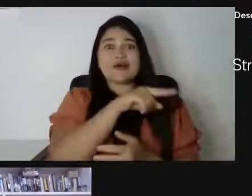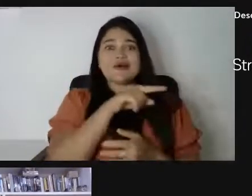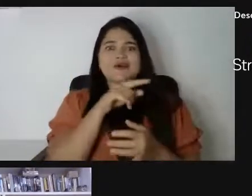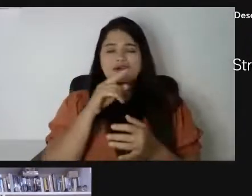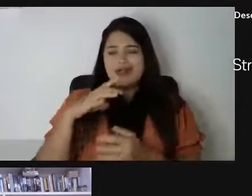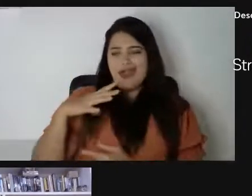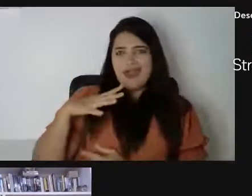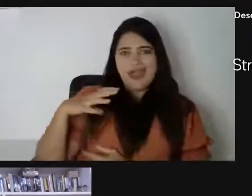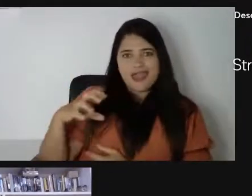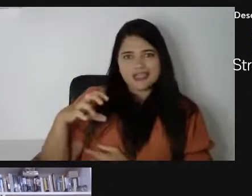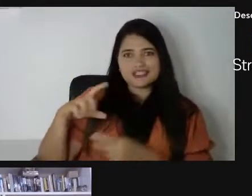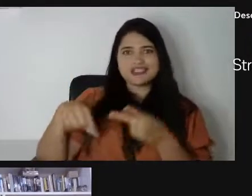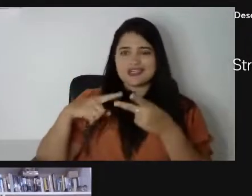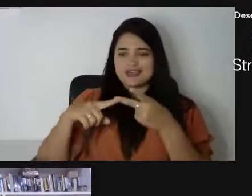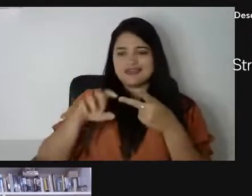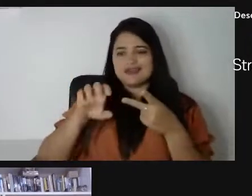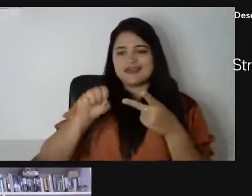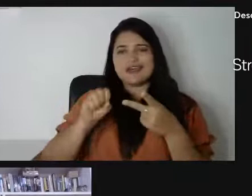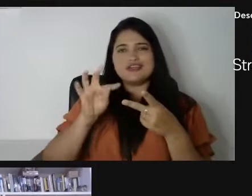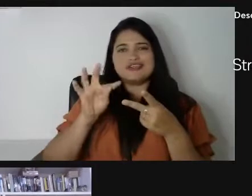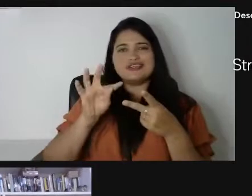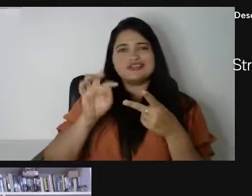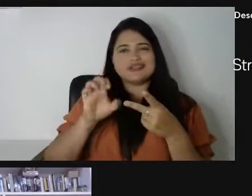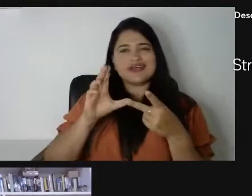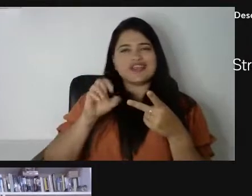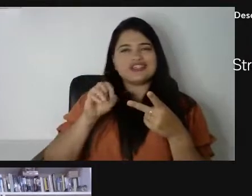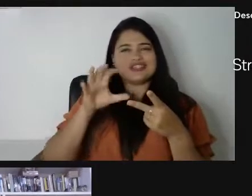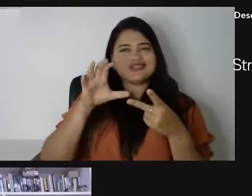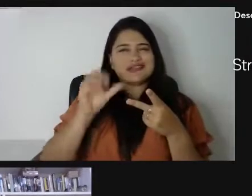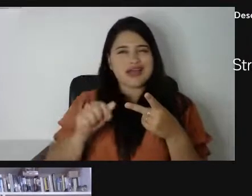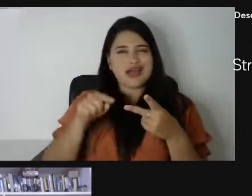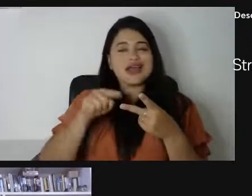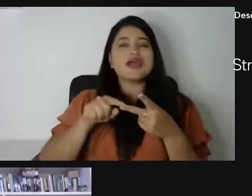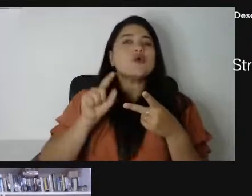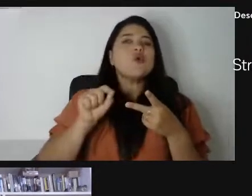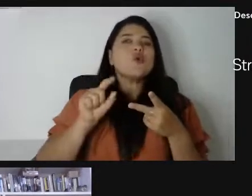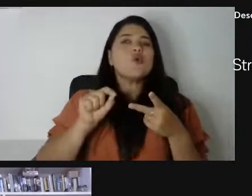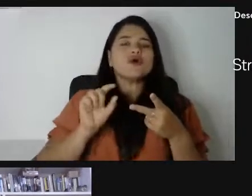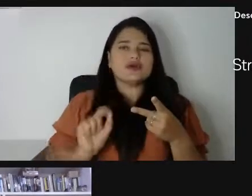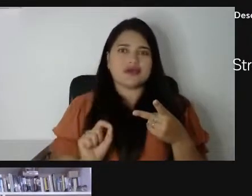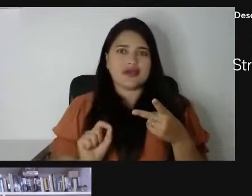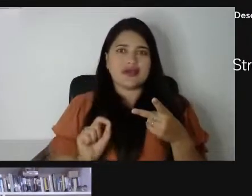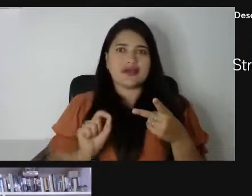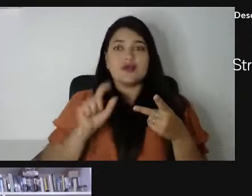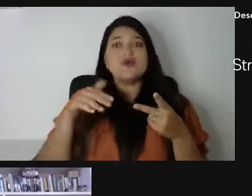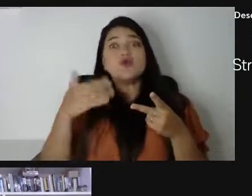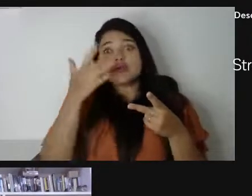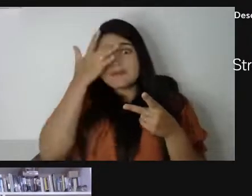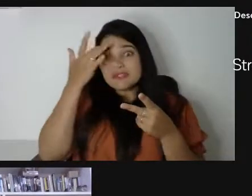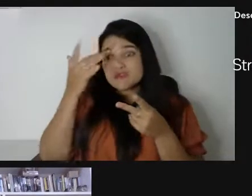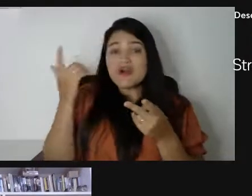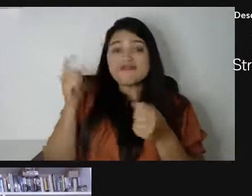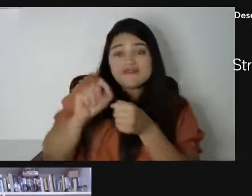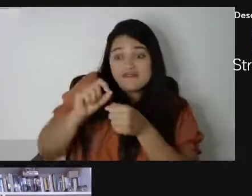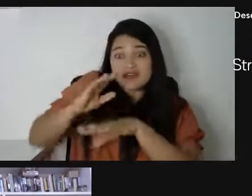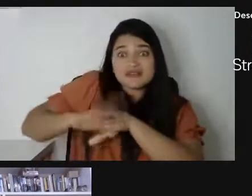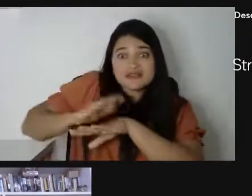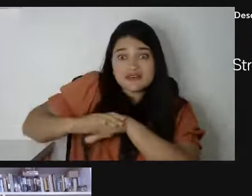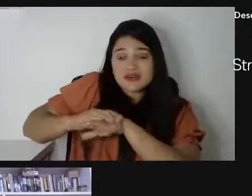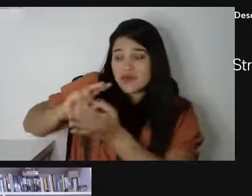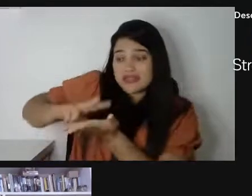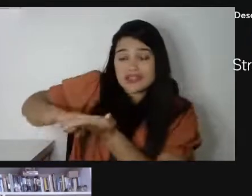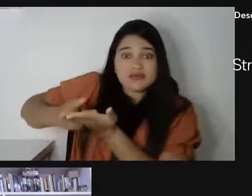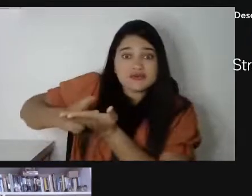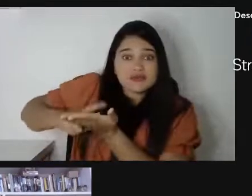estética do produto do seu trabalho, ela é muito mais possível quando você está fazendo uma tradução em si, né? Que